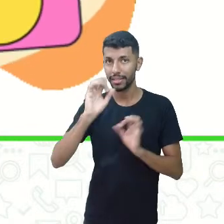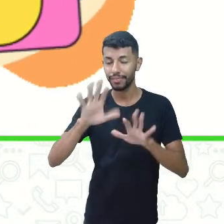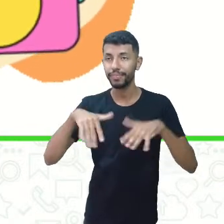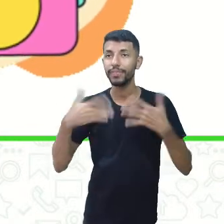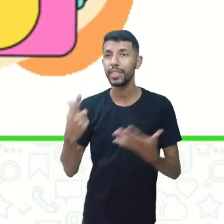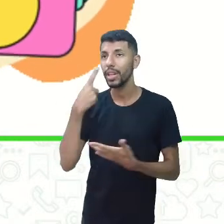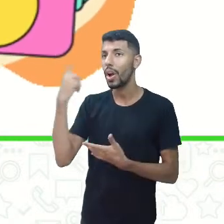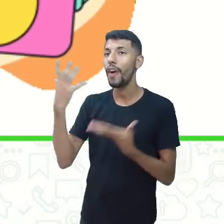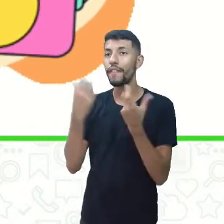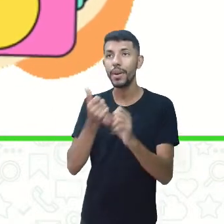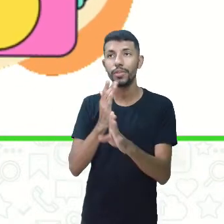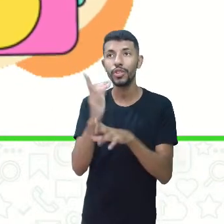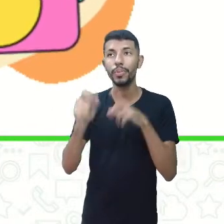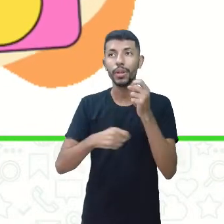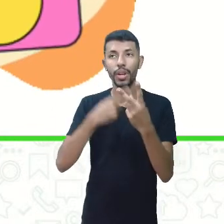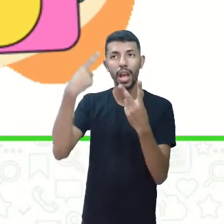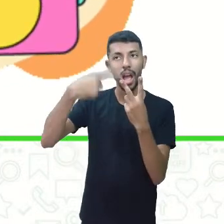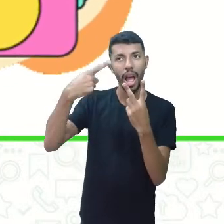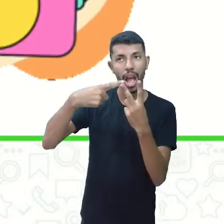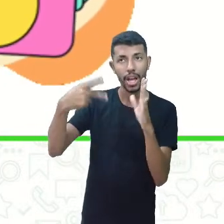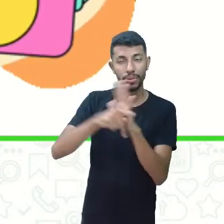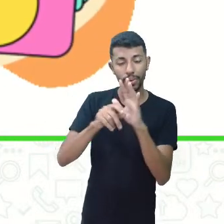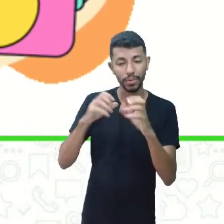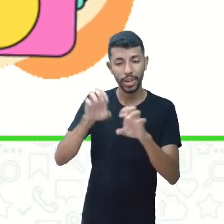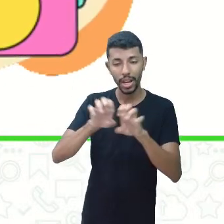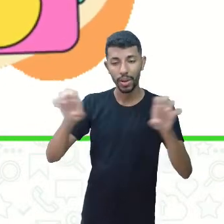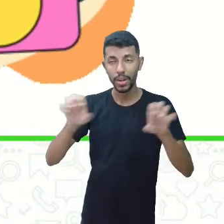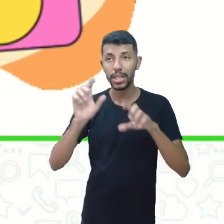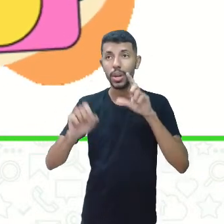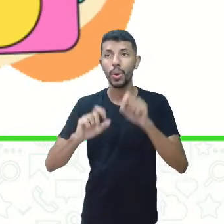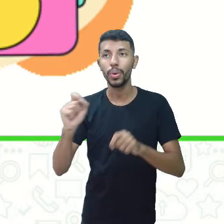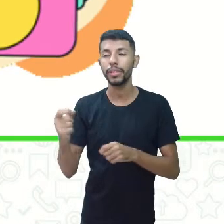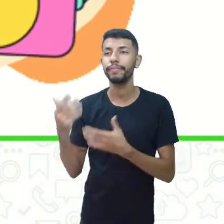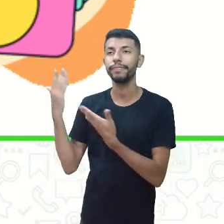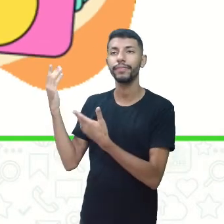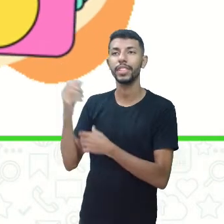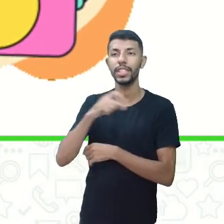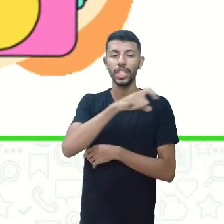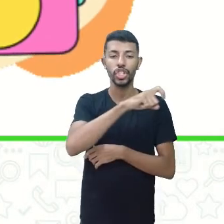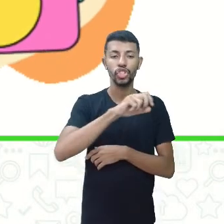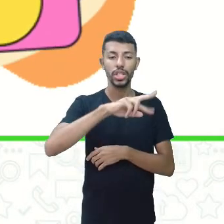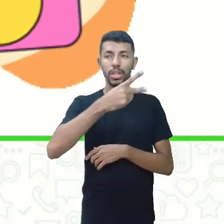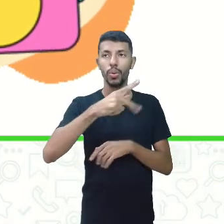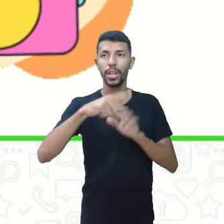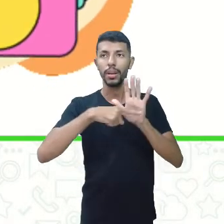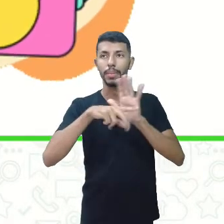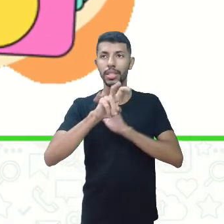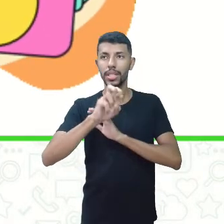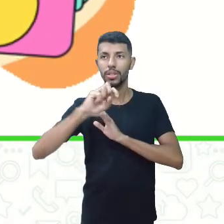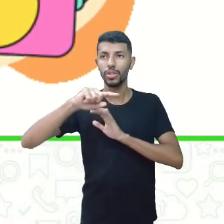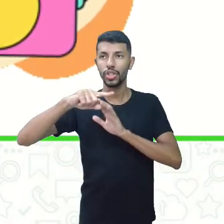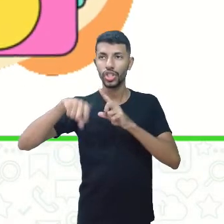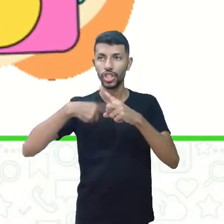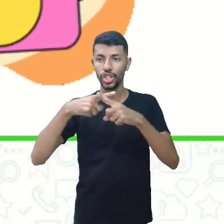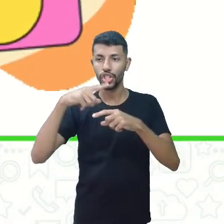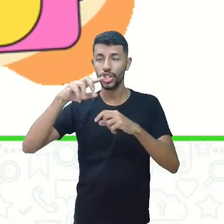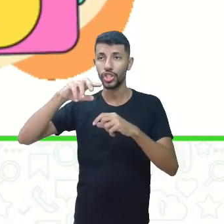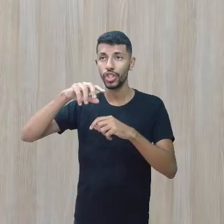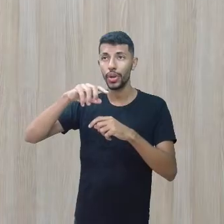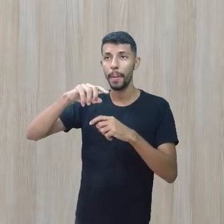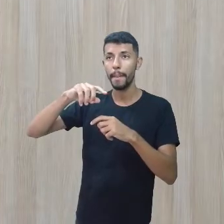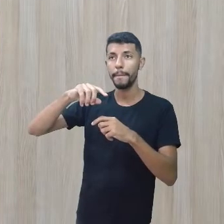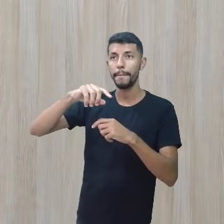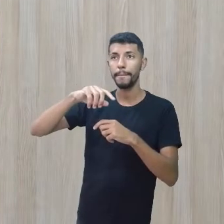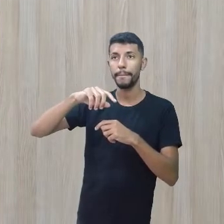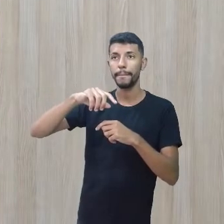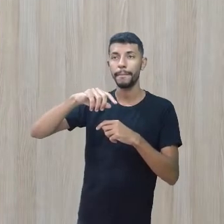deixei prontinha aí para vocês, tá certo? Onde x ao quadrado menos 5x mais 6 é igual a zero. Lembra do que eu falei antes? Eu